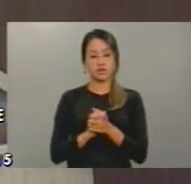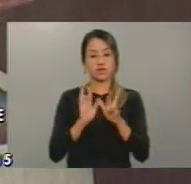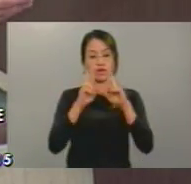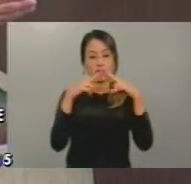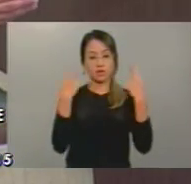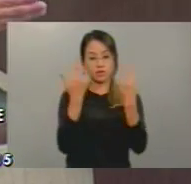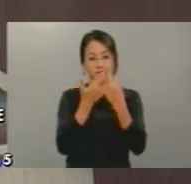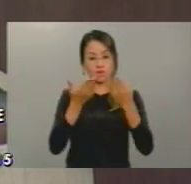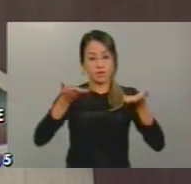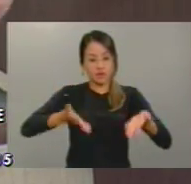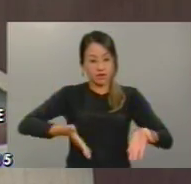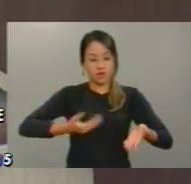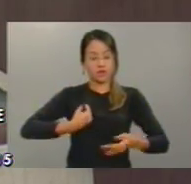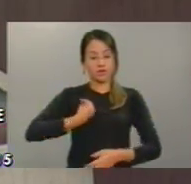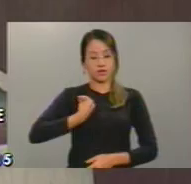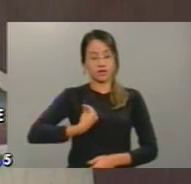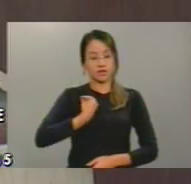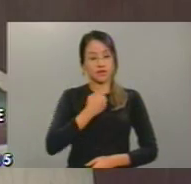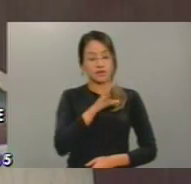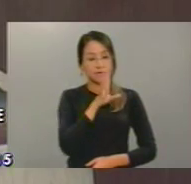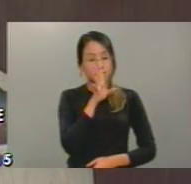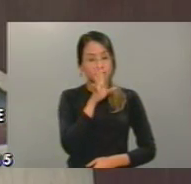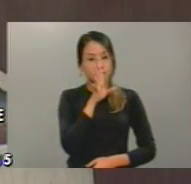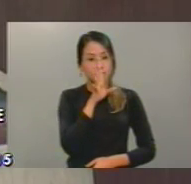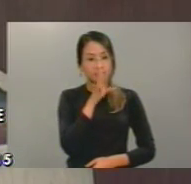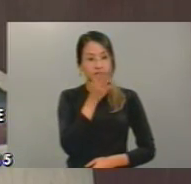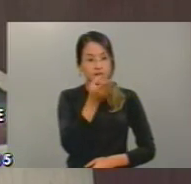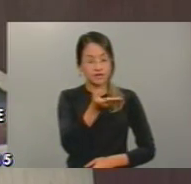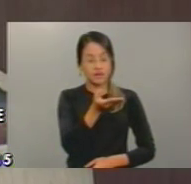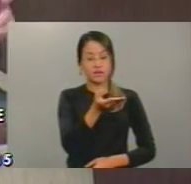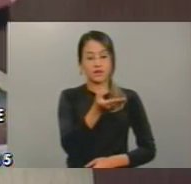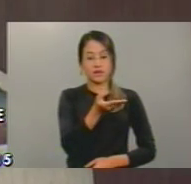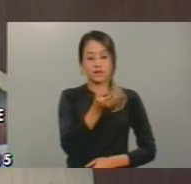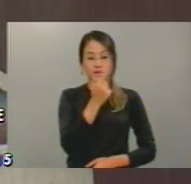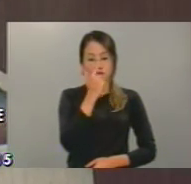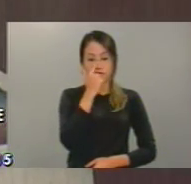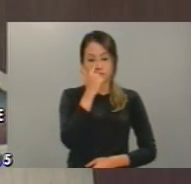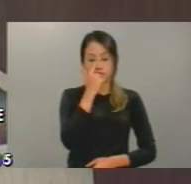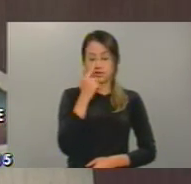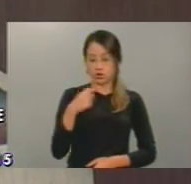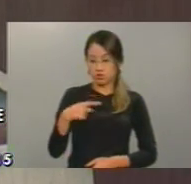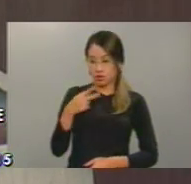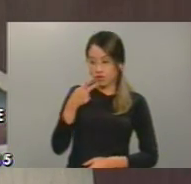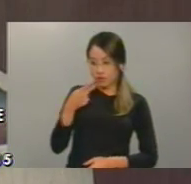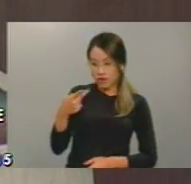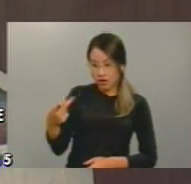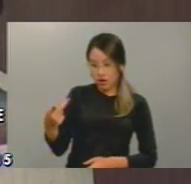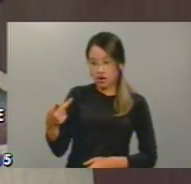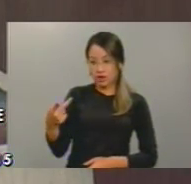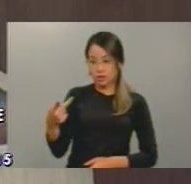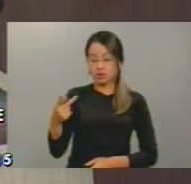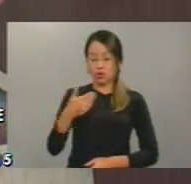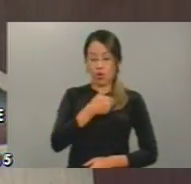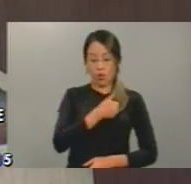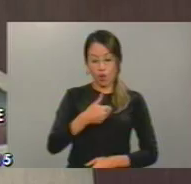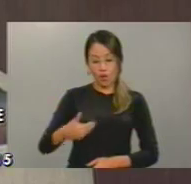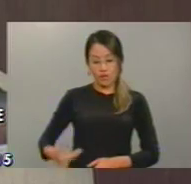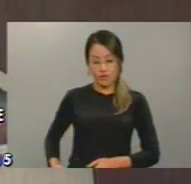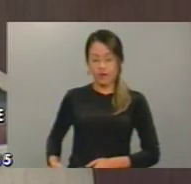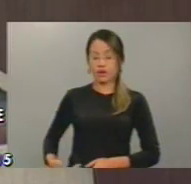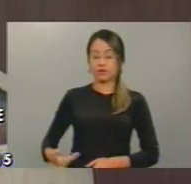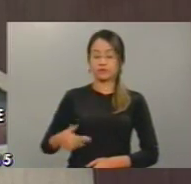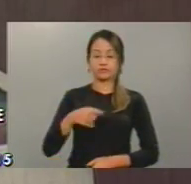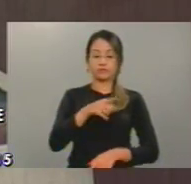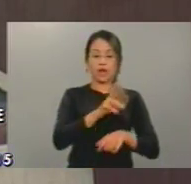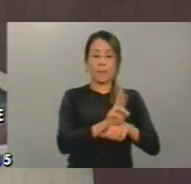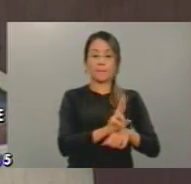nas reuniões a que eu presenciei, senhor deputado. Sobretudo, estou falando da representação do governo nas reuniões.